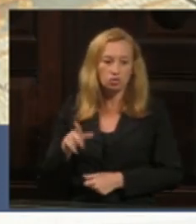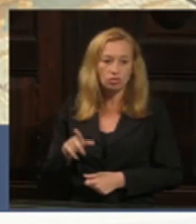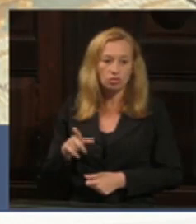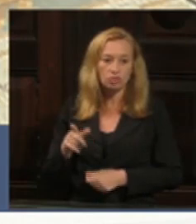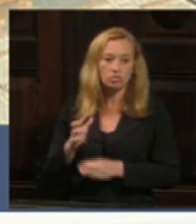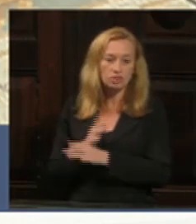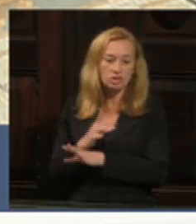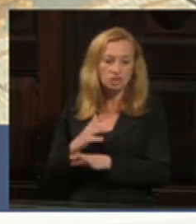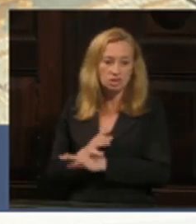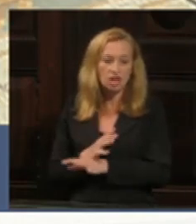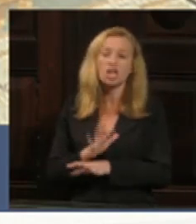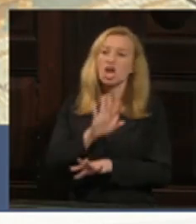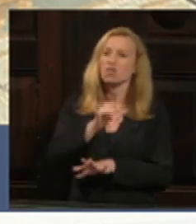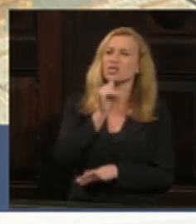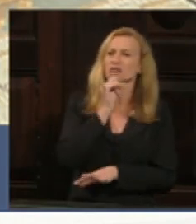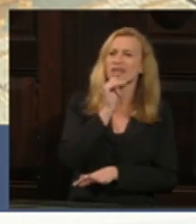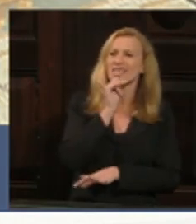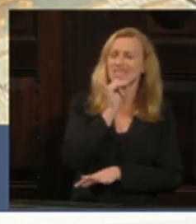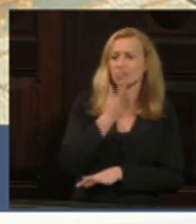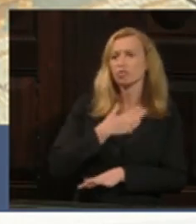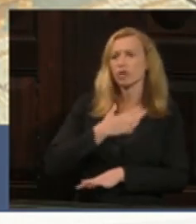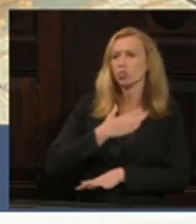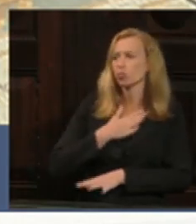região. Vou dar um exemplo meu.